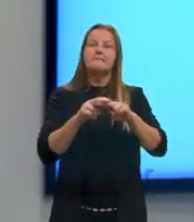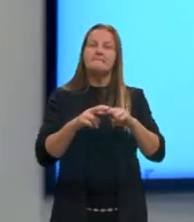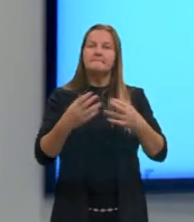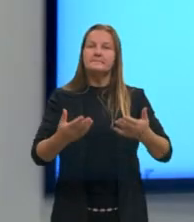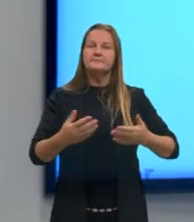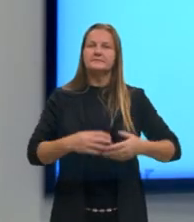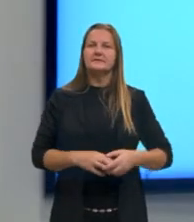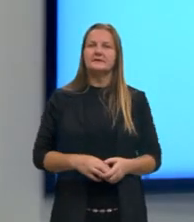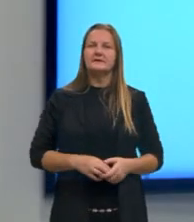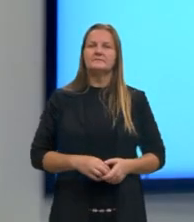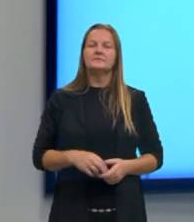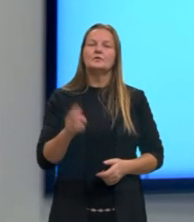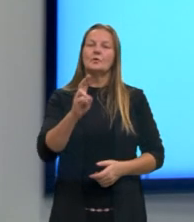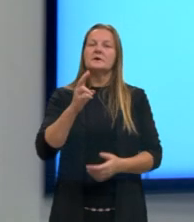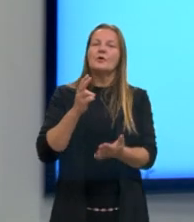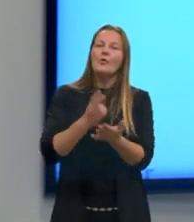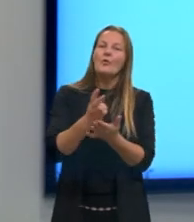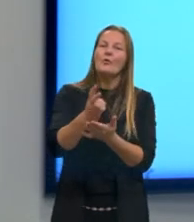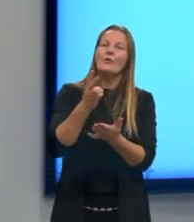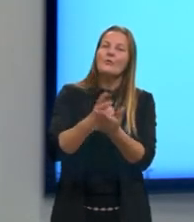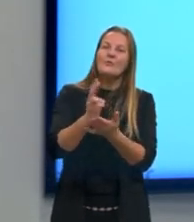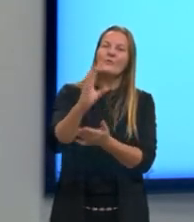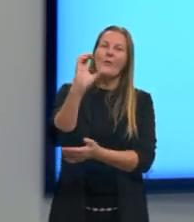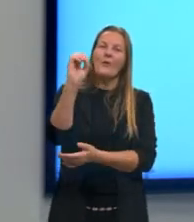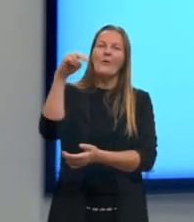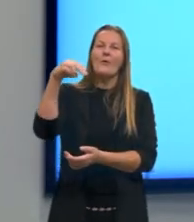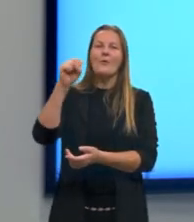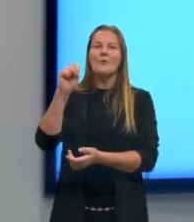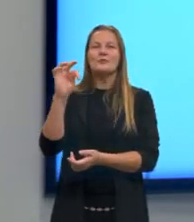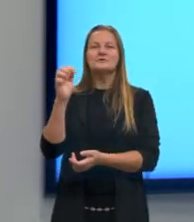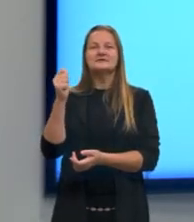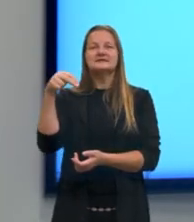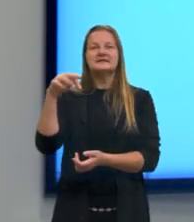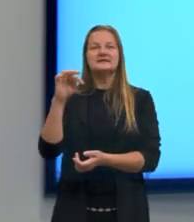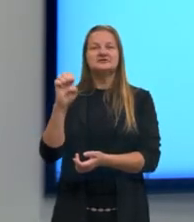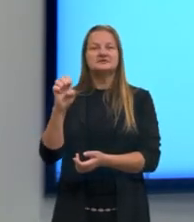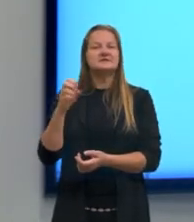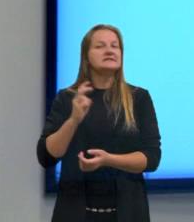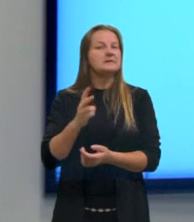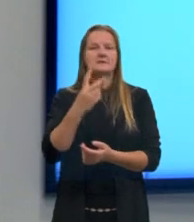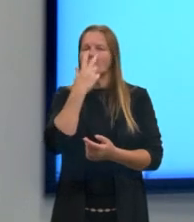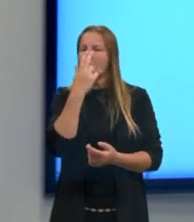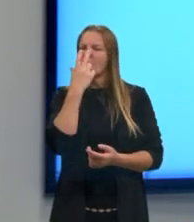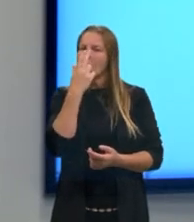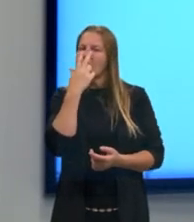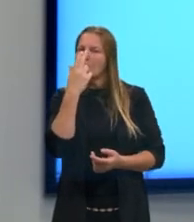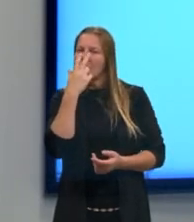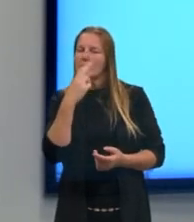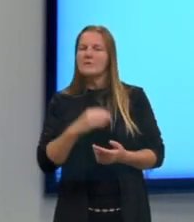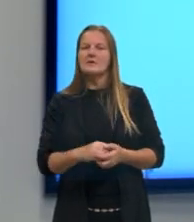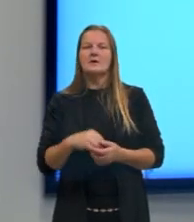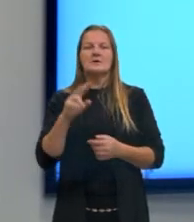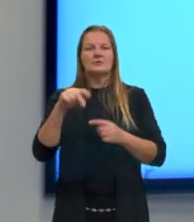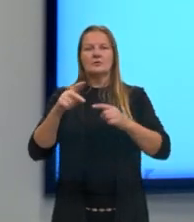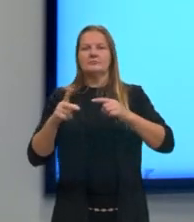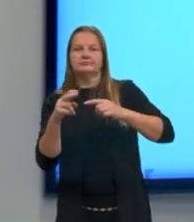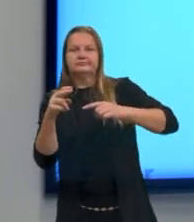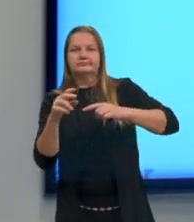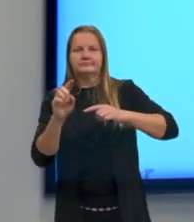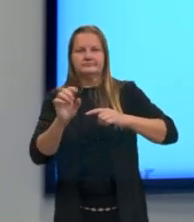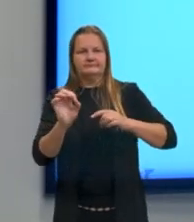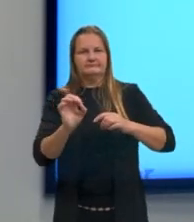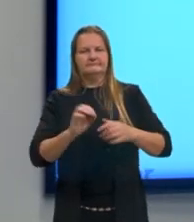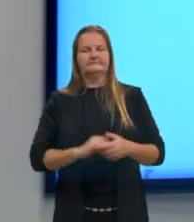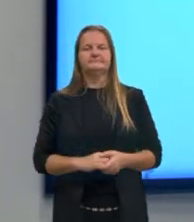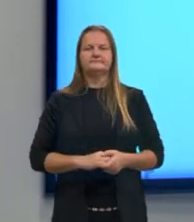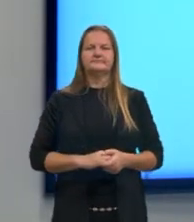que também o nome é constante tá constante esse número vai ser sempre igual e aqui não vai importar a unidade de